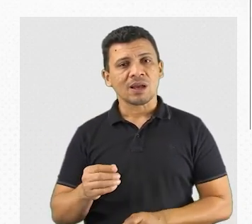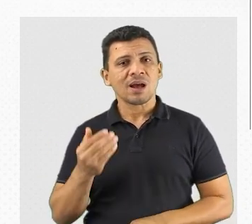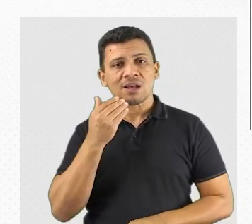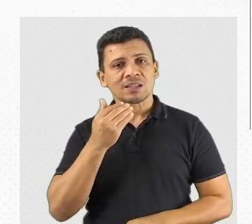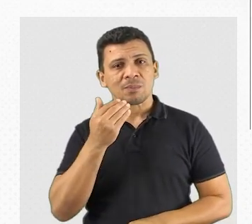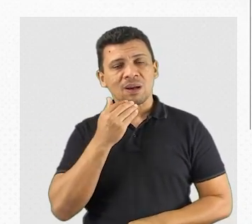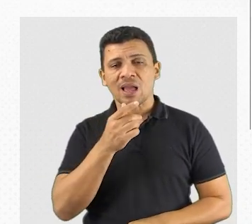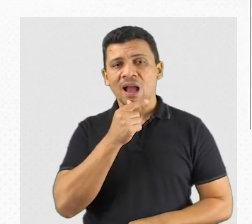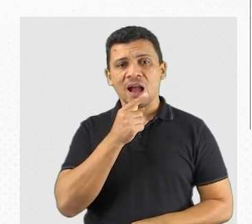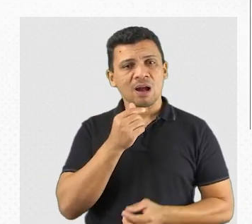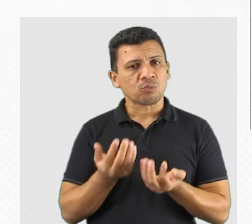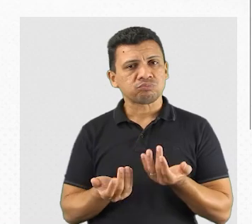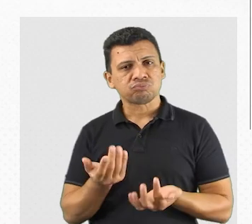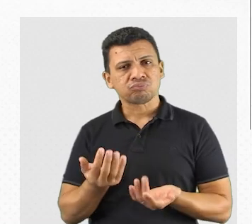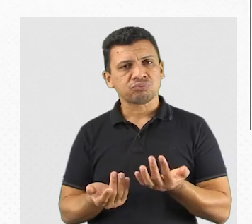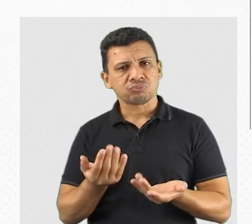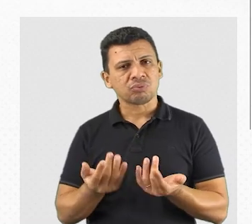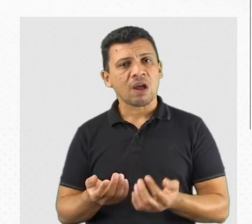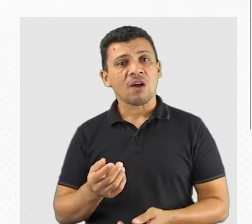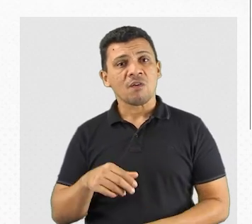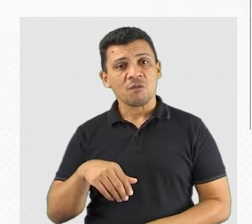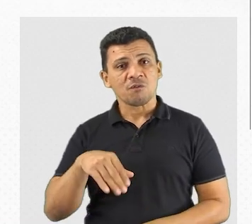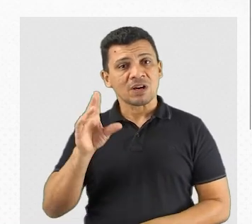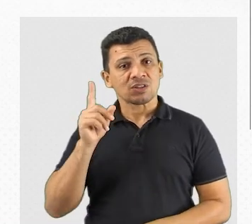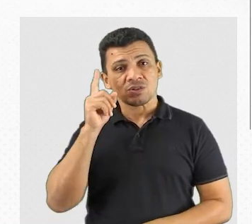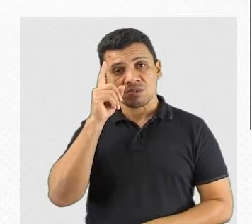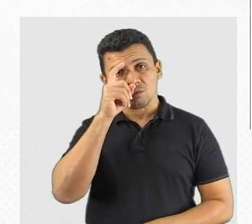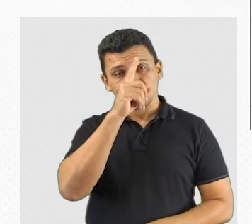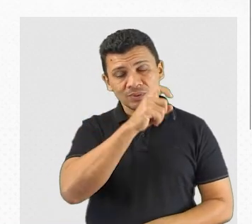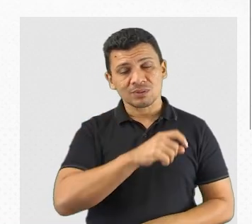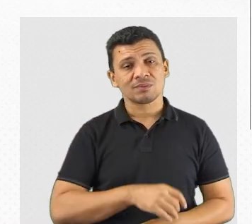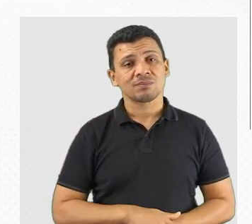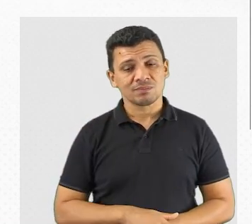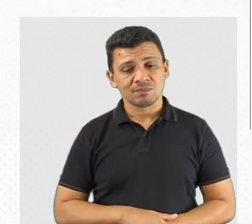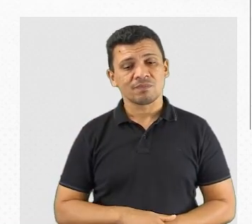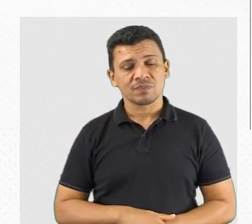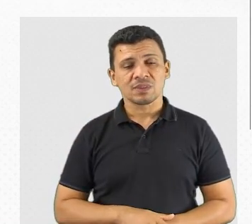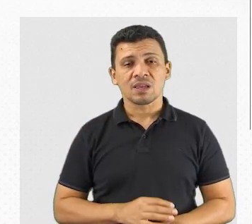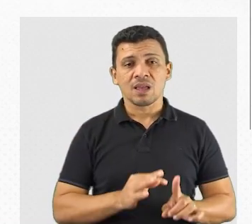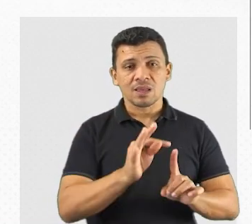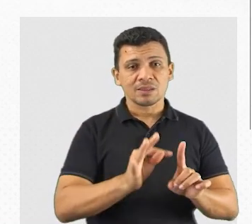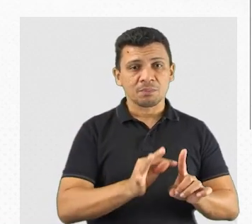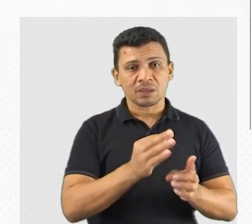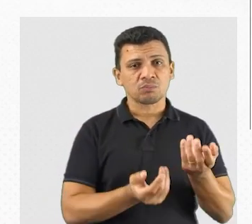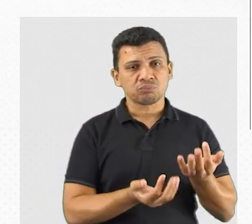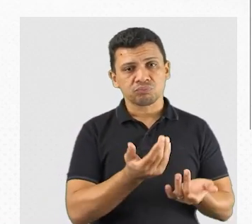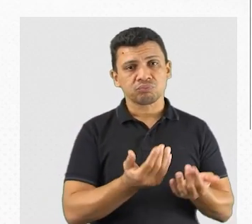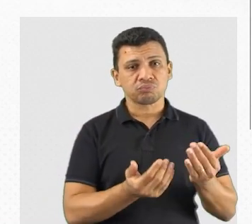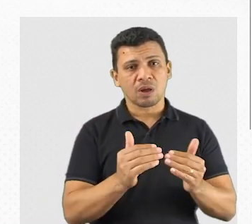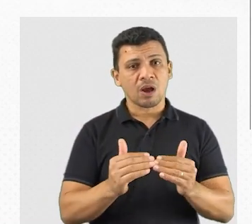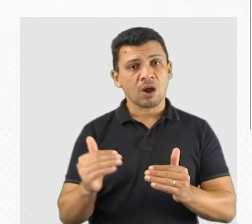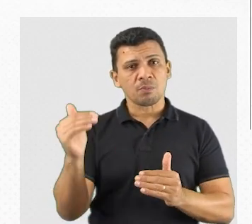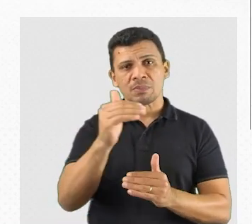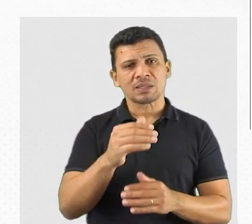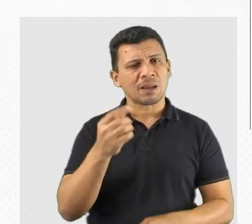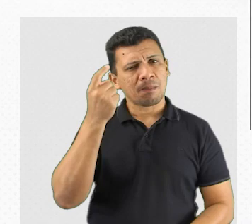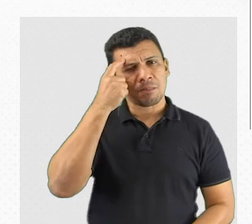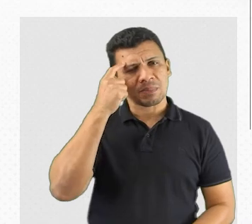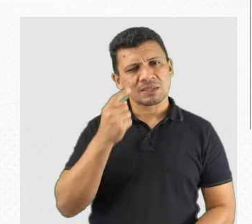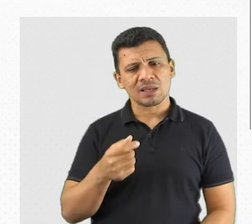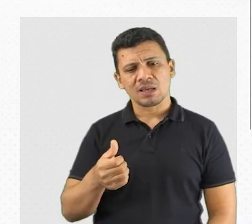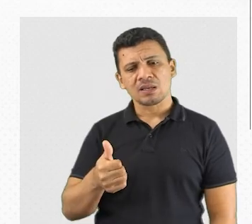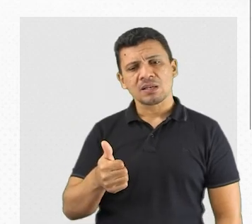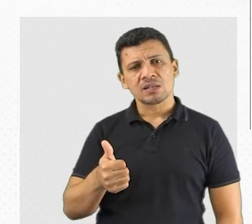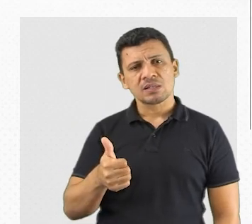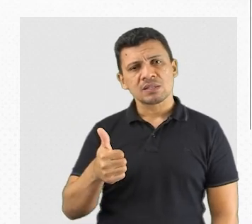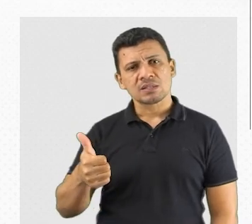entre em ebulição. Vai dificultar esse processo. Então essa temperatura de ebulição vai aumentar. Vamos imaginar aqui que é 110, criando